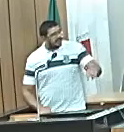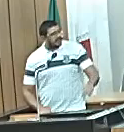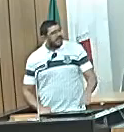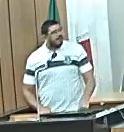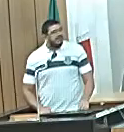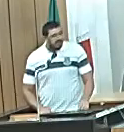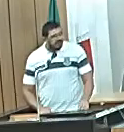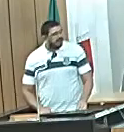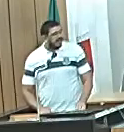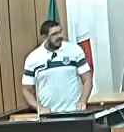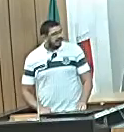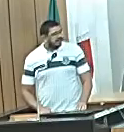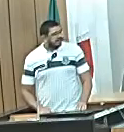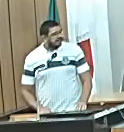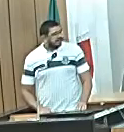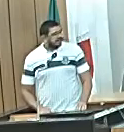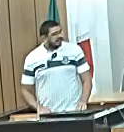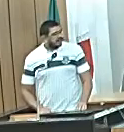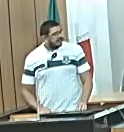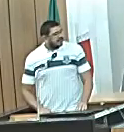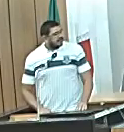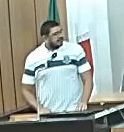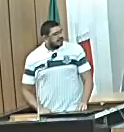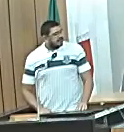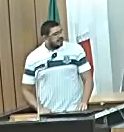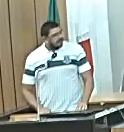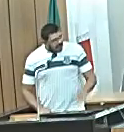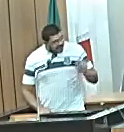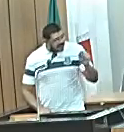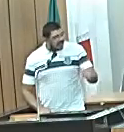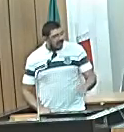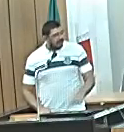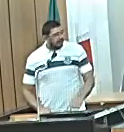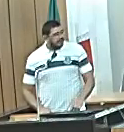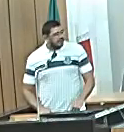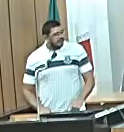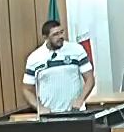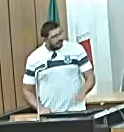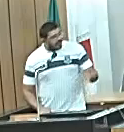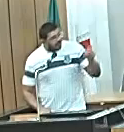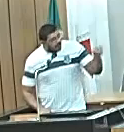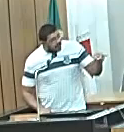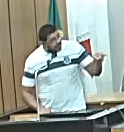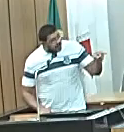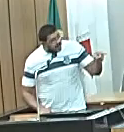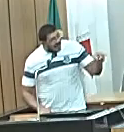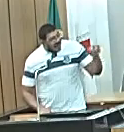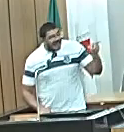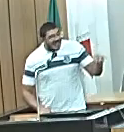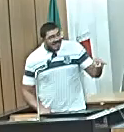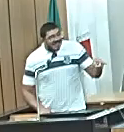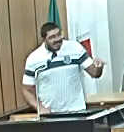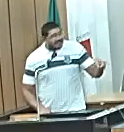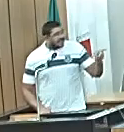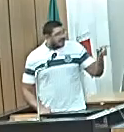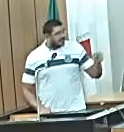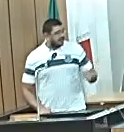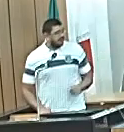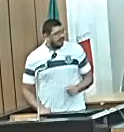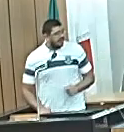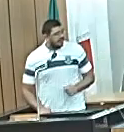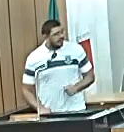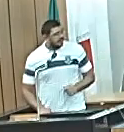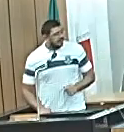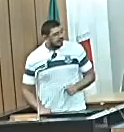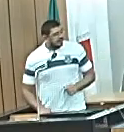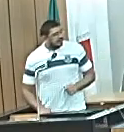podemos estar comigo também e nós estaremos ficou hoje a casa está nos